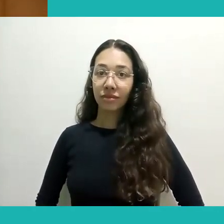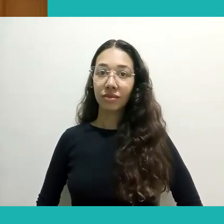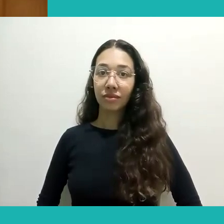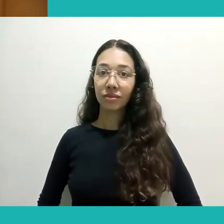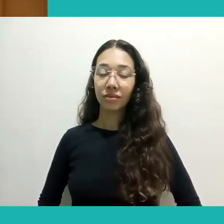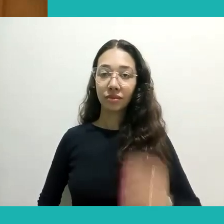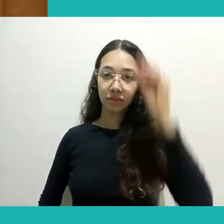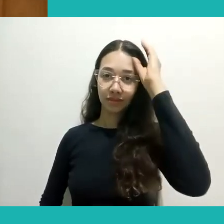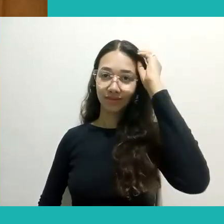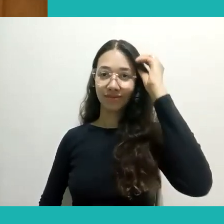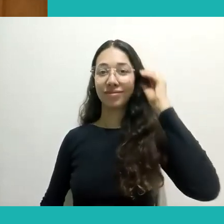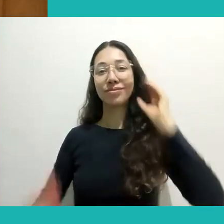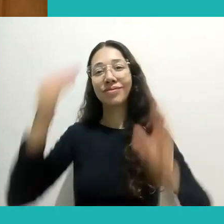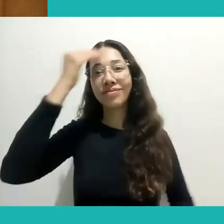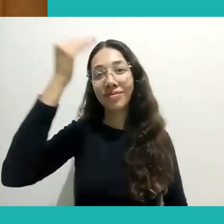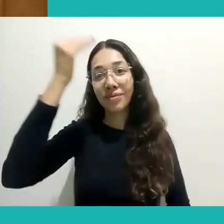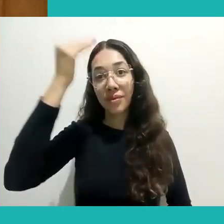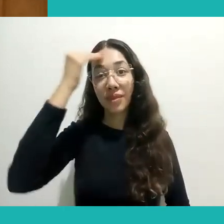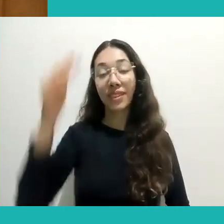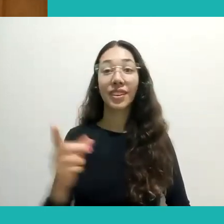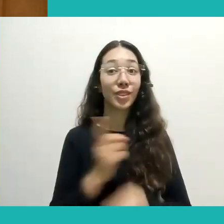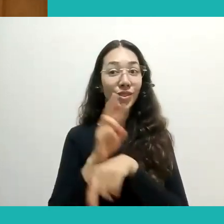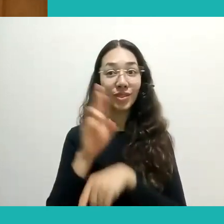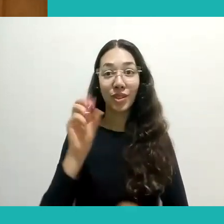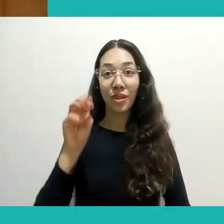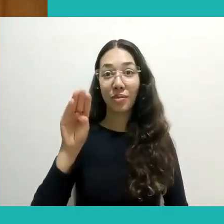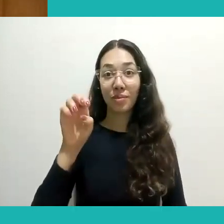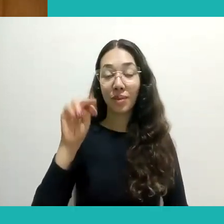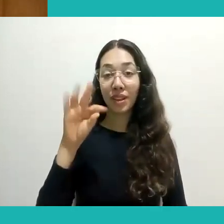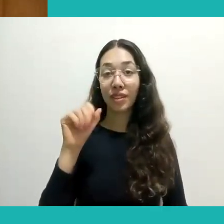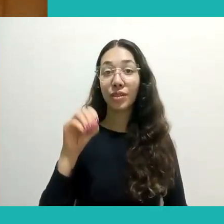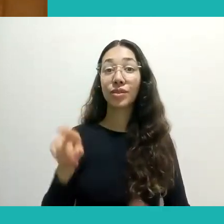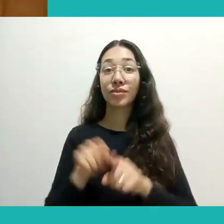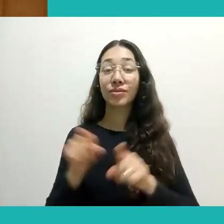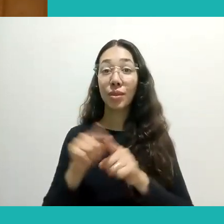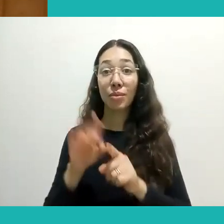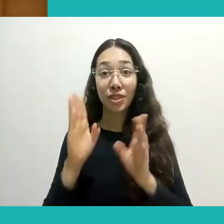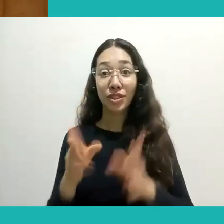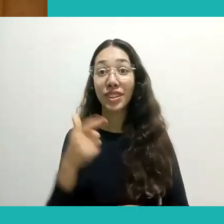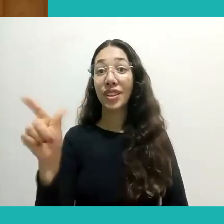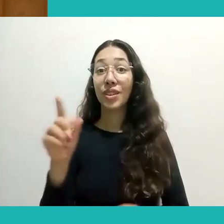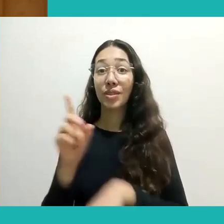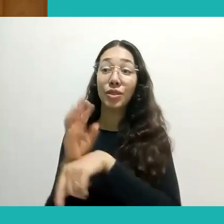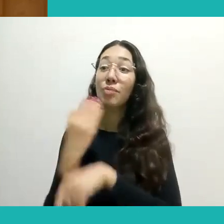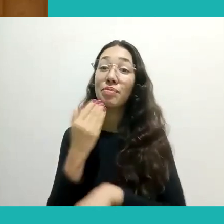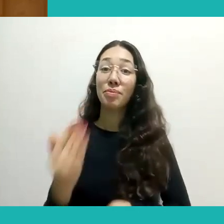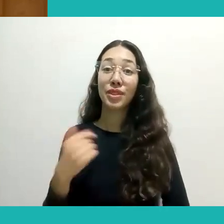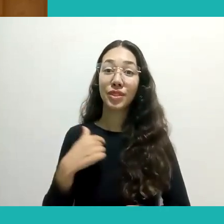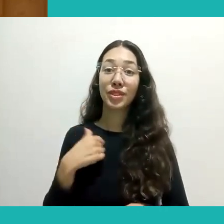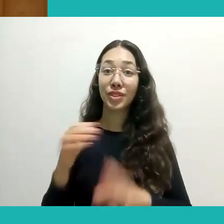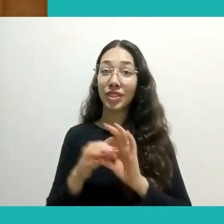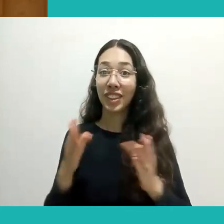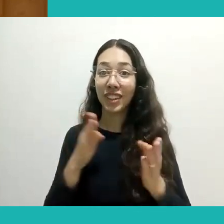Muito obrigada, doutor Roberto. Eu já vou, então, pular aqui a pedido do doutor Fabrício, passar